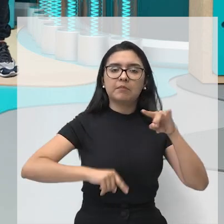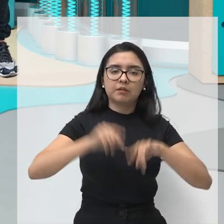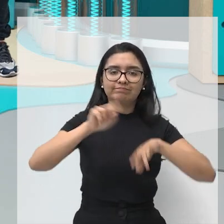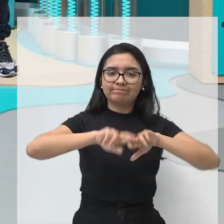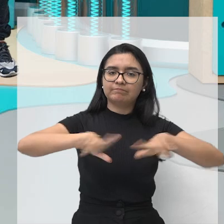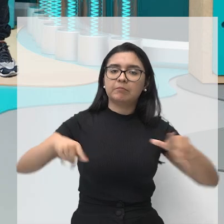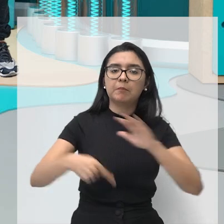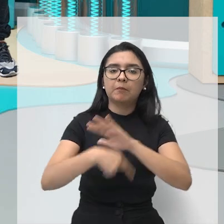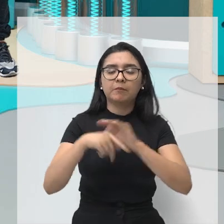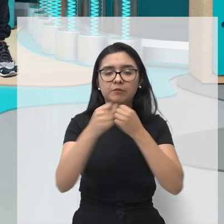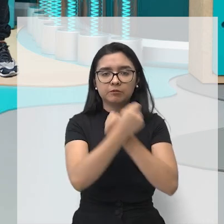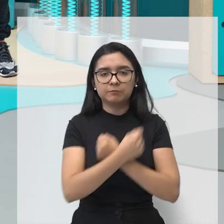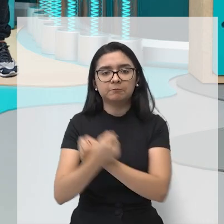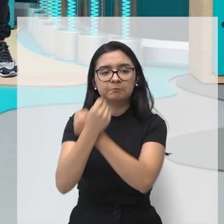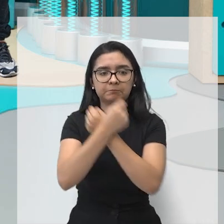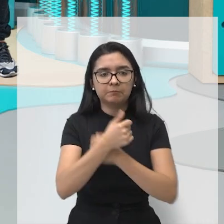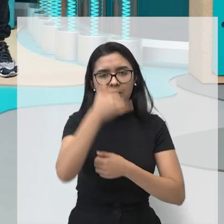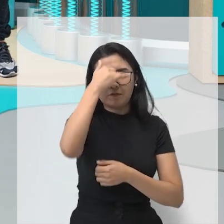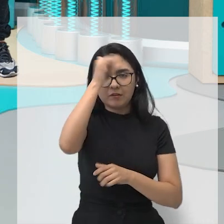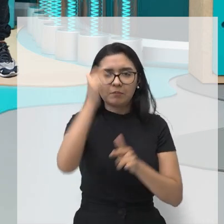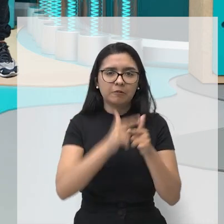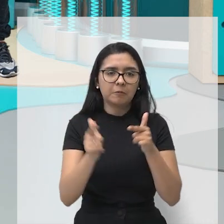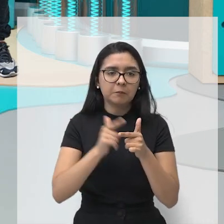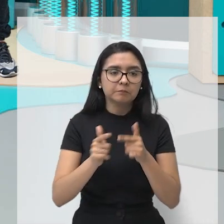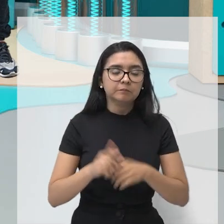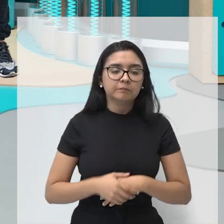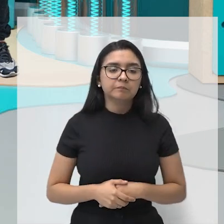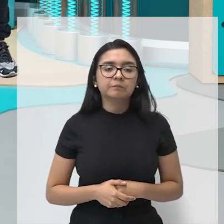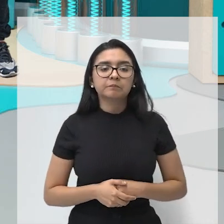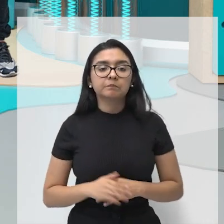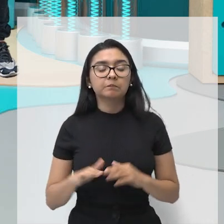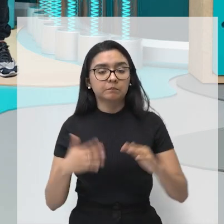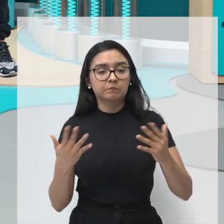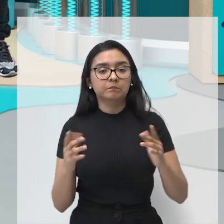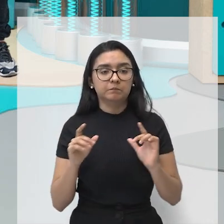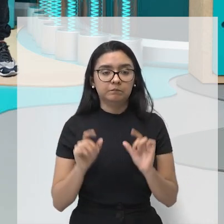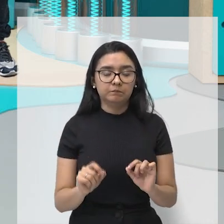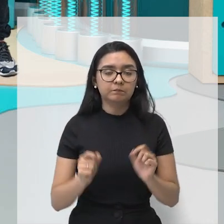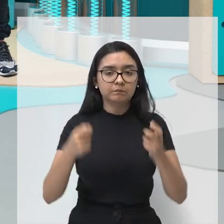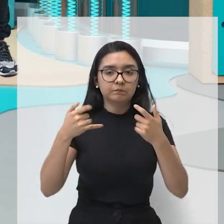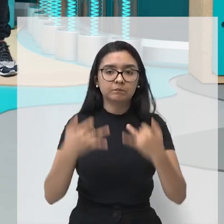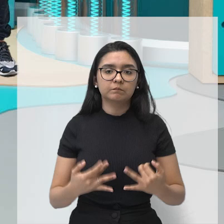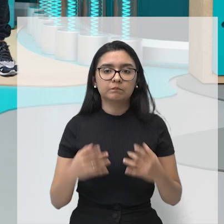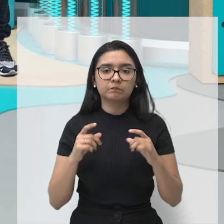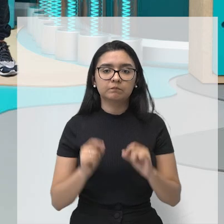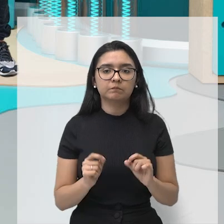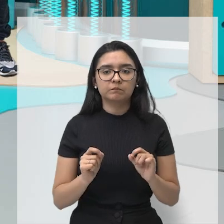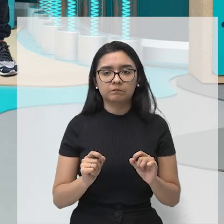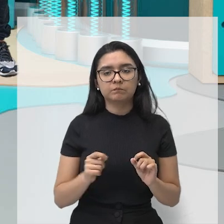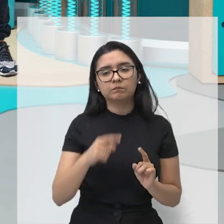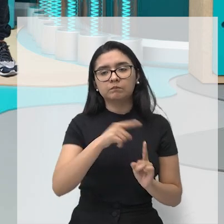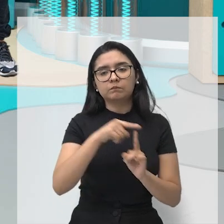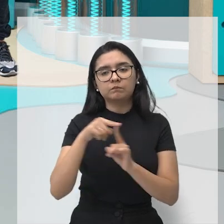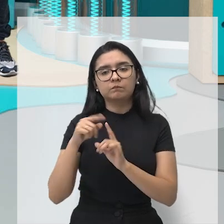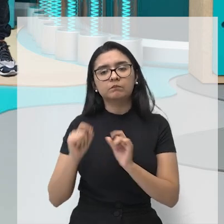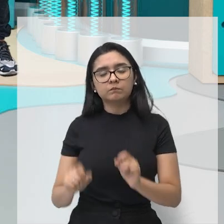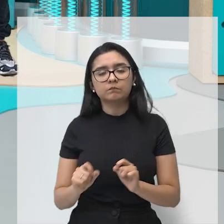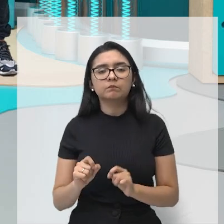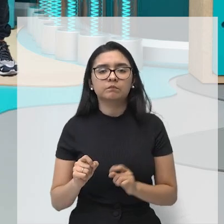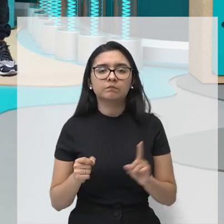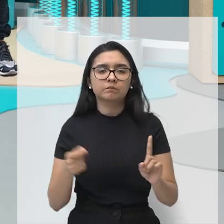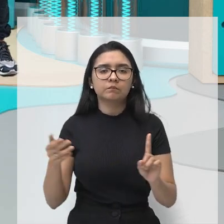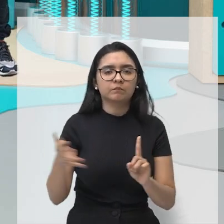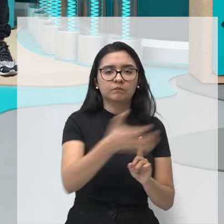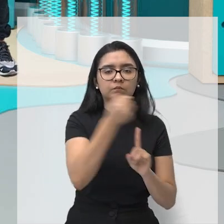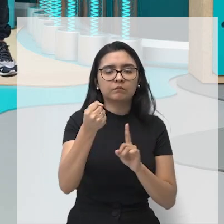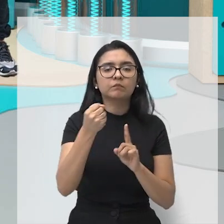equipamento para não transformar a brincadeira em algo ruim. Embora eu falei para vocês aqui do estilo de pegar a bandeira e